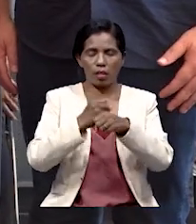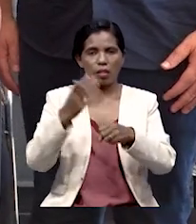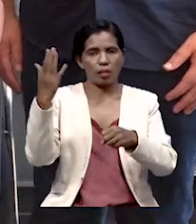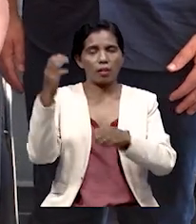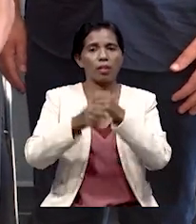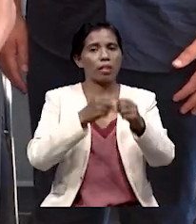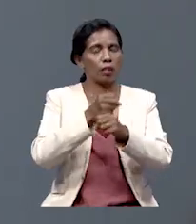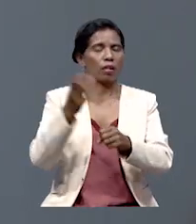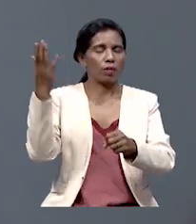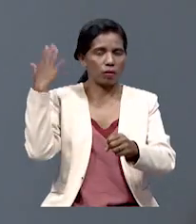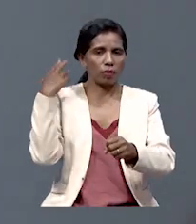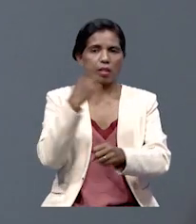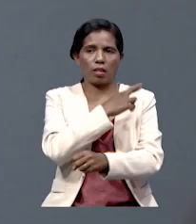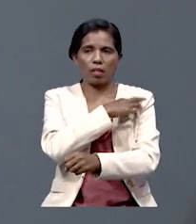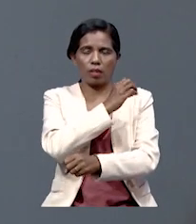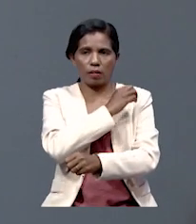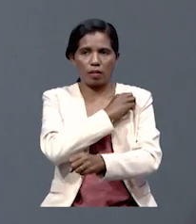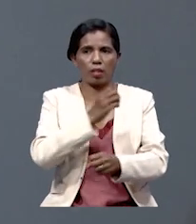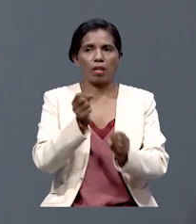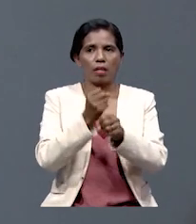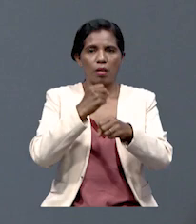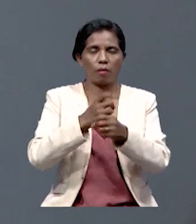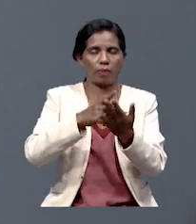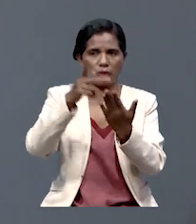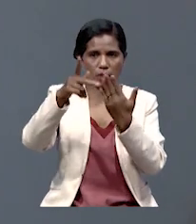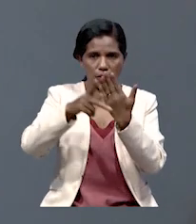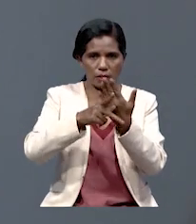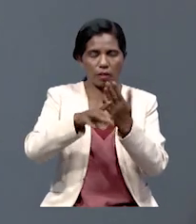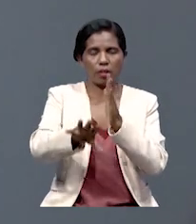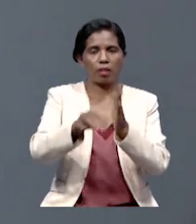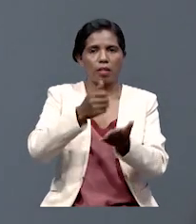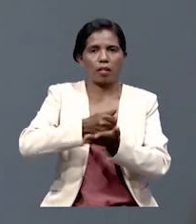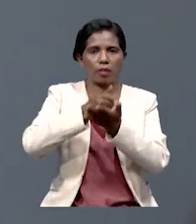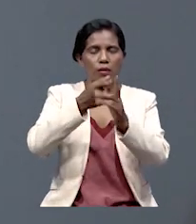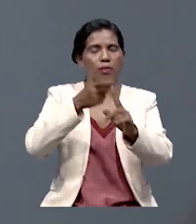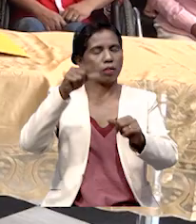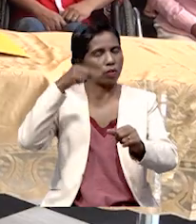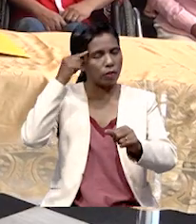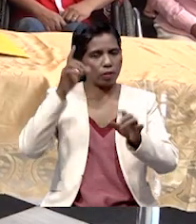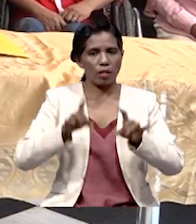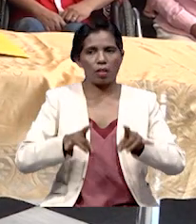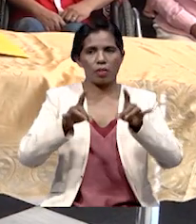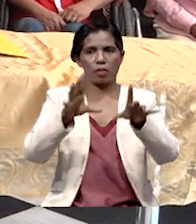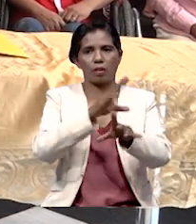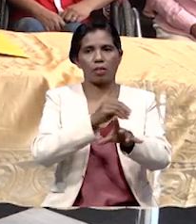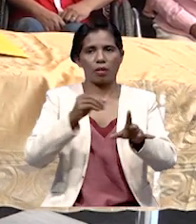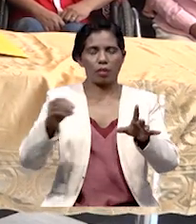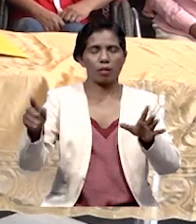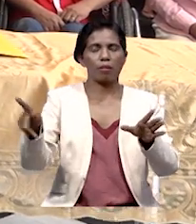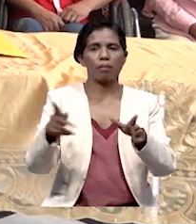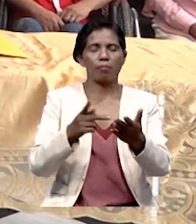hatinan kotuk Raisa Domi Timoruan realiza programa né também reta na apoio russi governo Austrália le russi